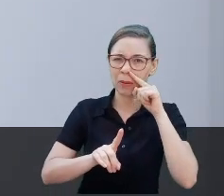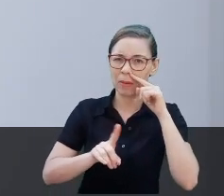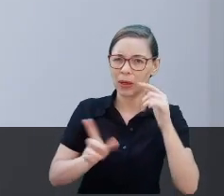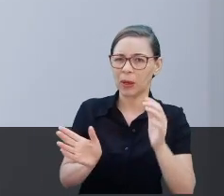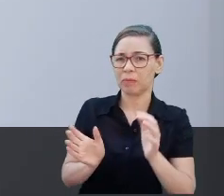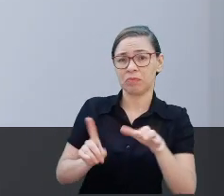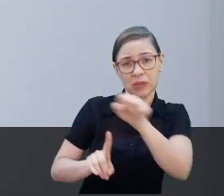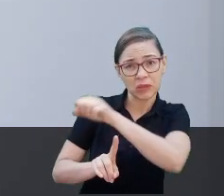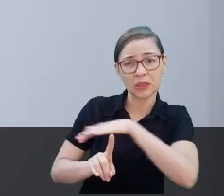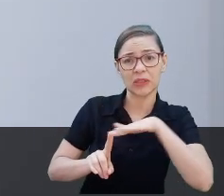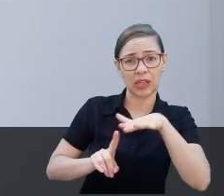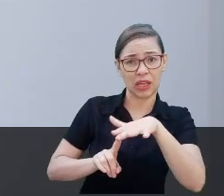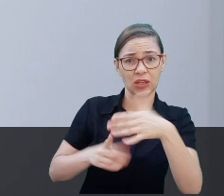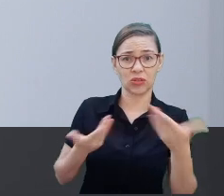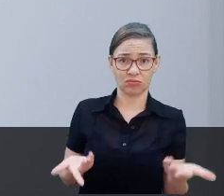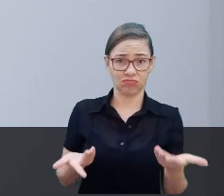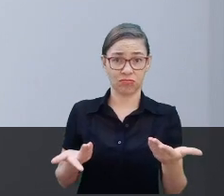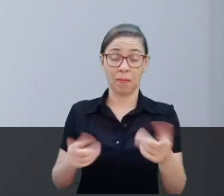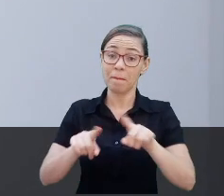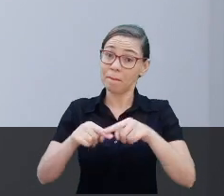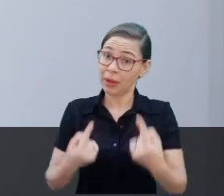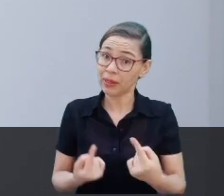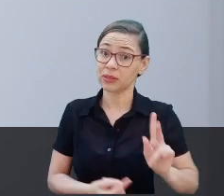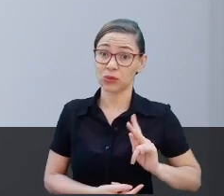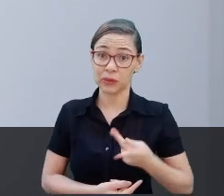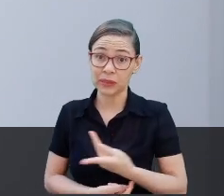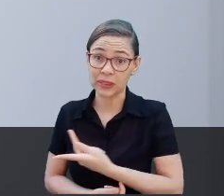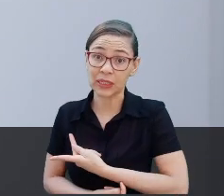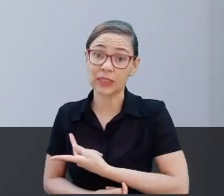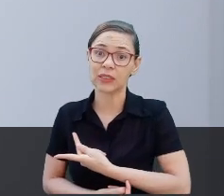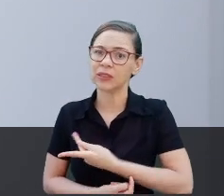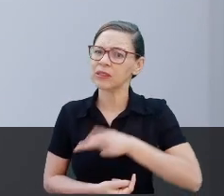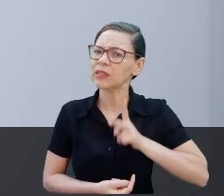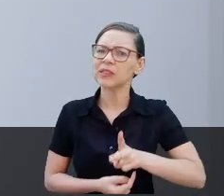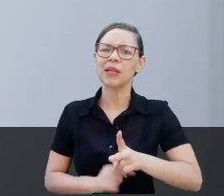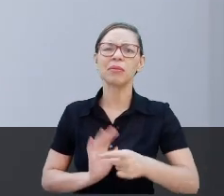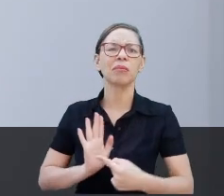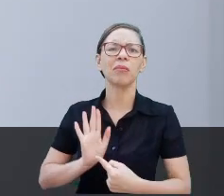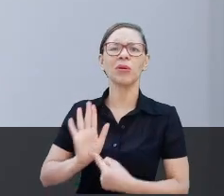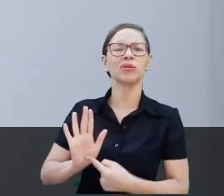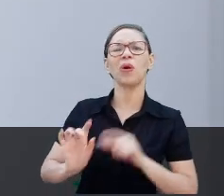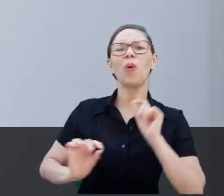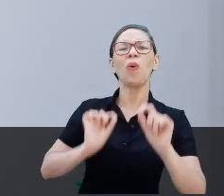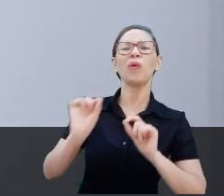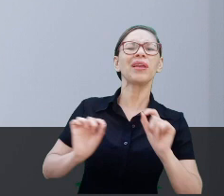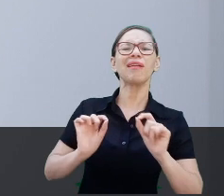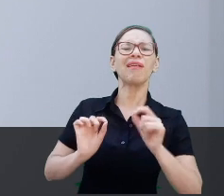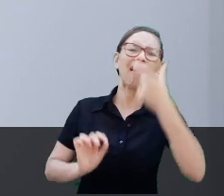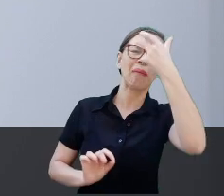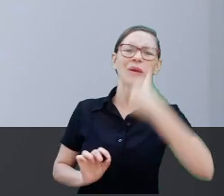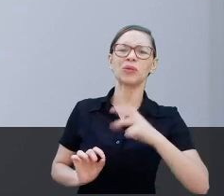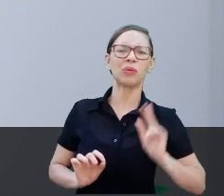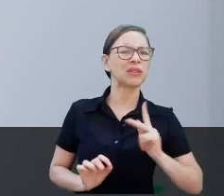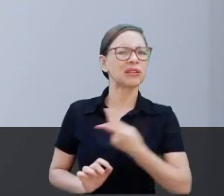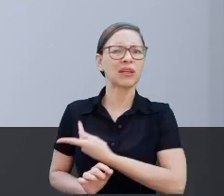pessoa trans, e algo do qual a gente questiona muito, que normalmente as falas são sempre para falar sobre como é ser trans, mas não sobre a